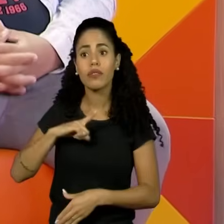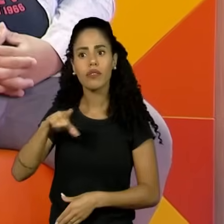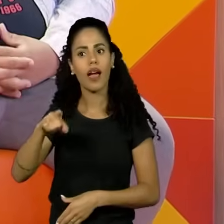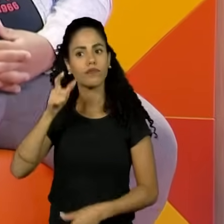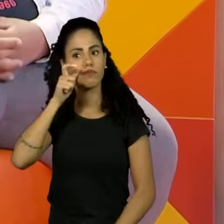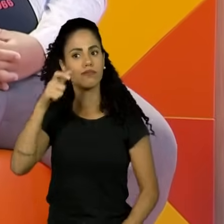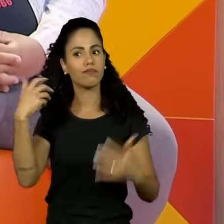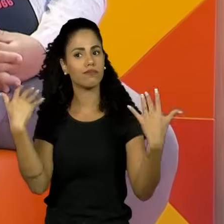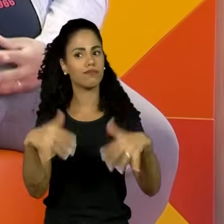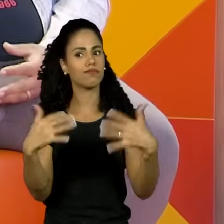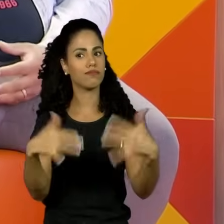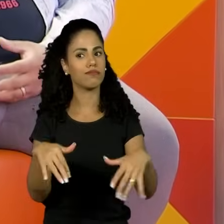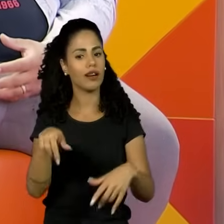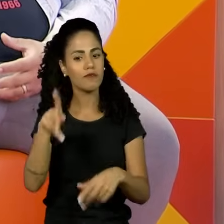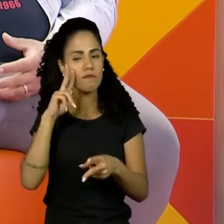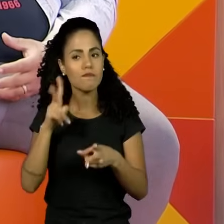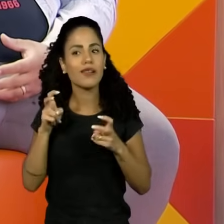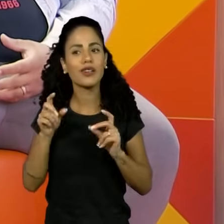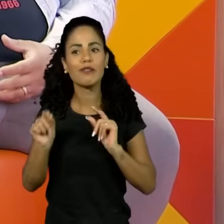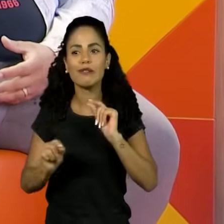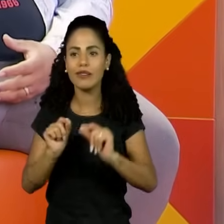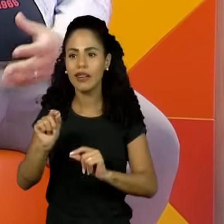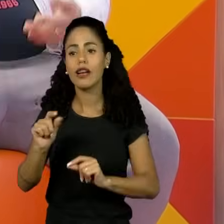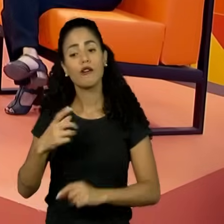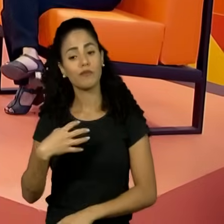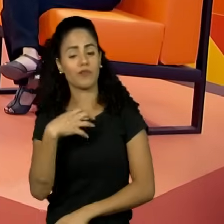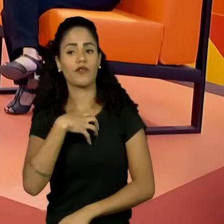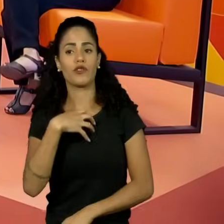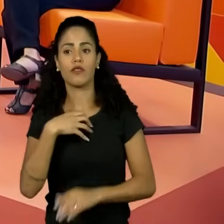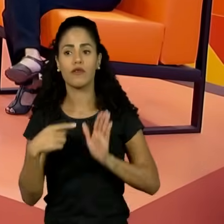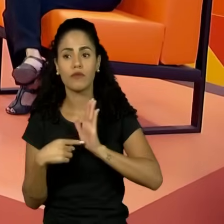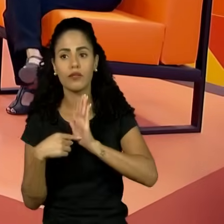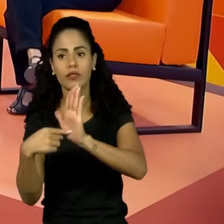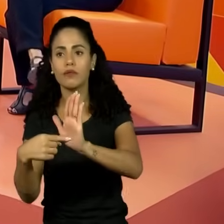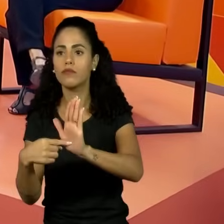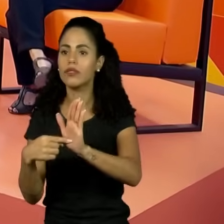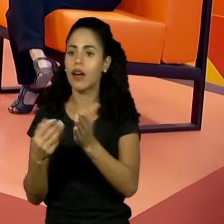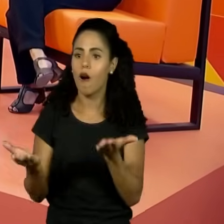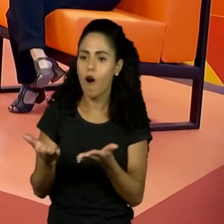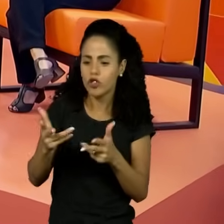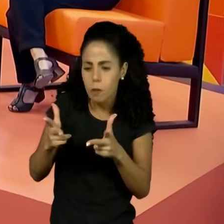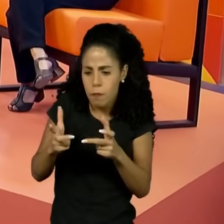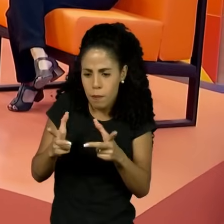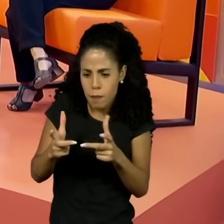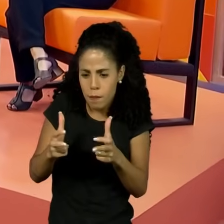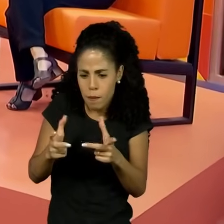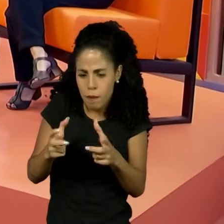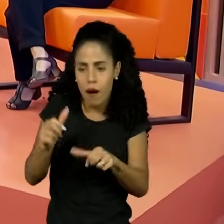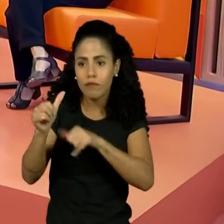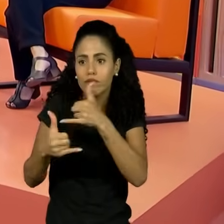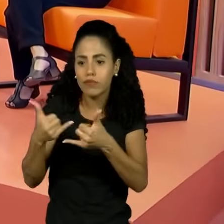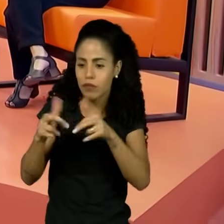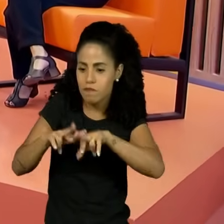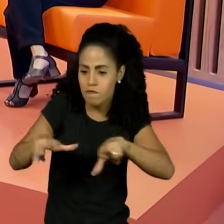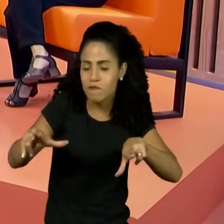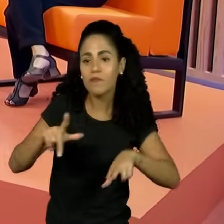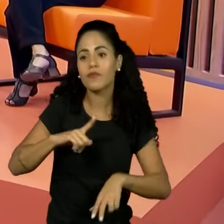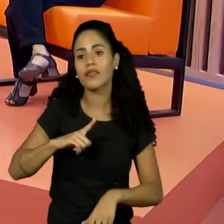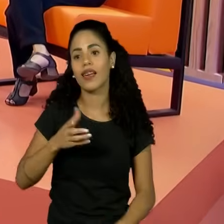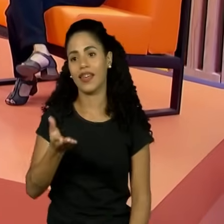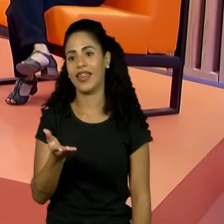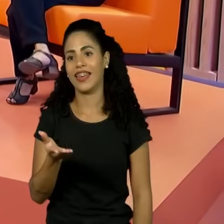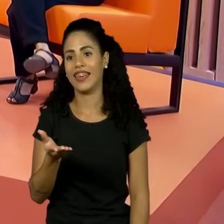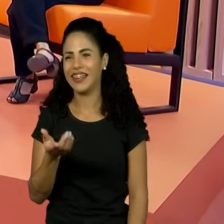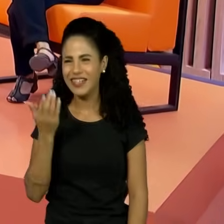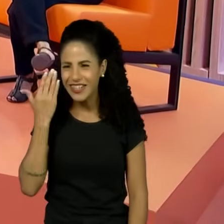muito incrível ver que essa é uma forma de você olhar para os jogos e transformar ele realmente em algo que